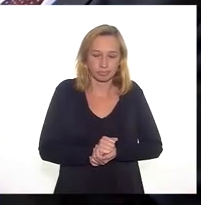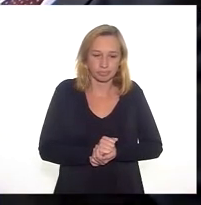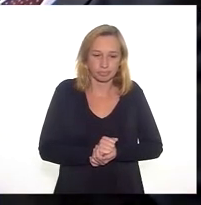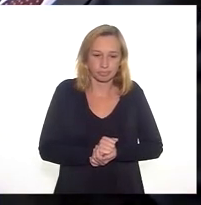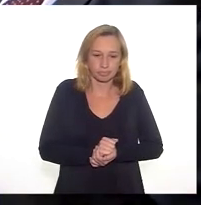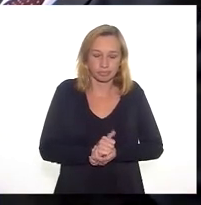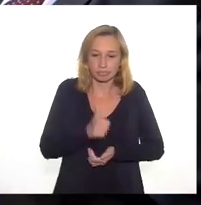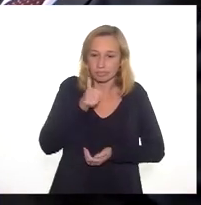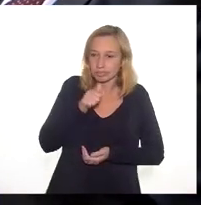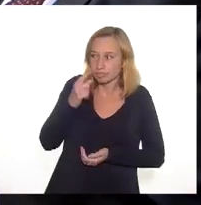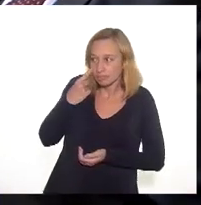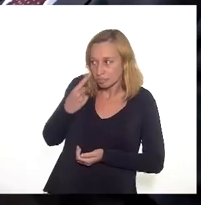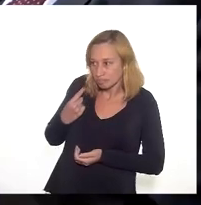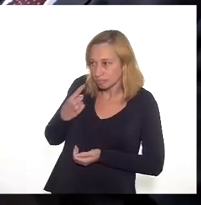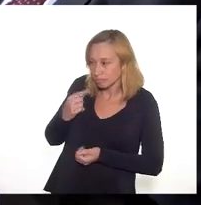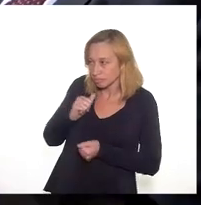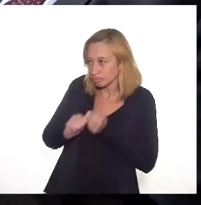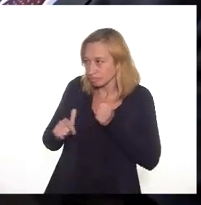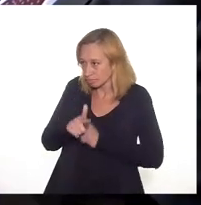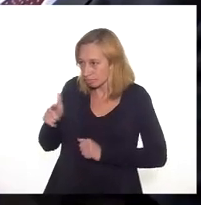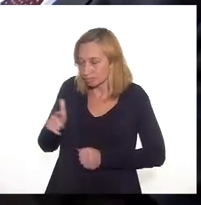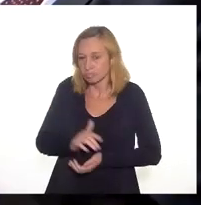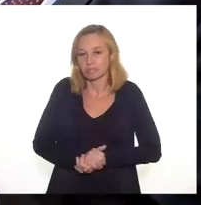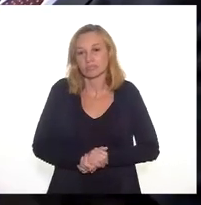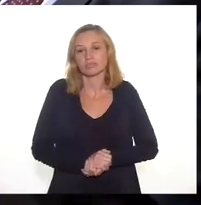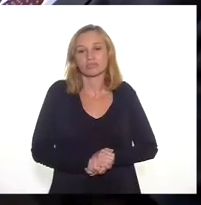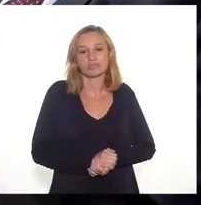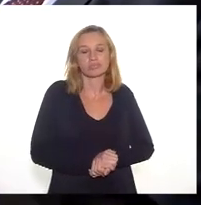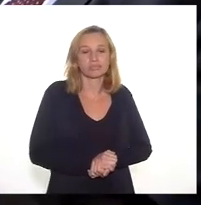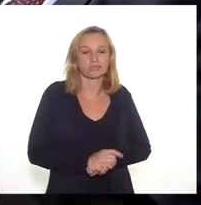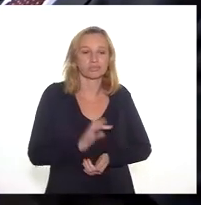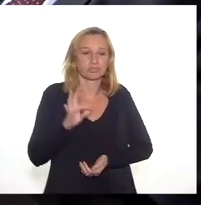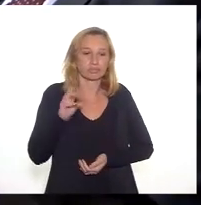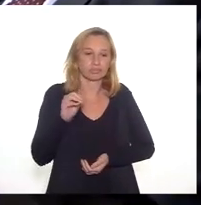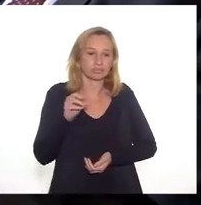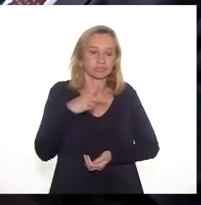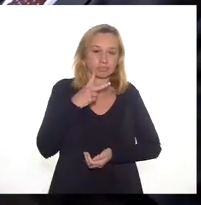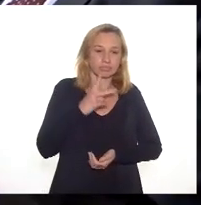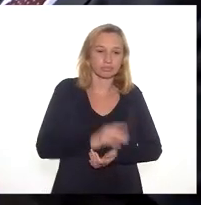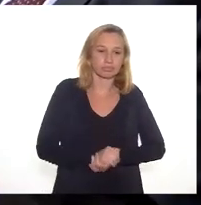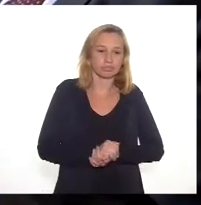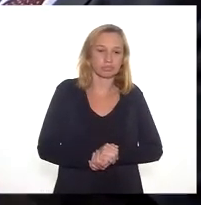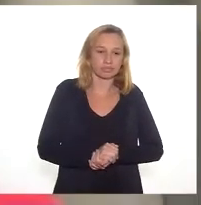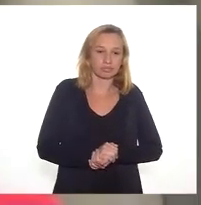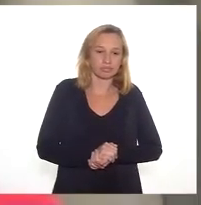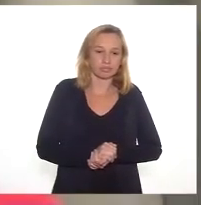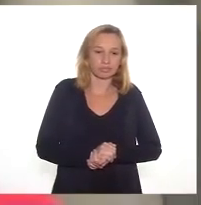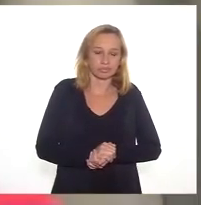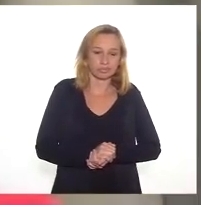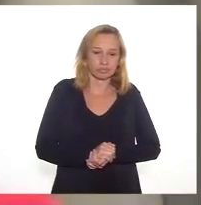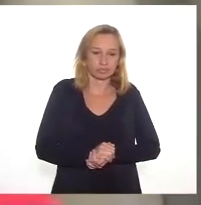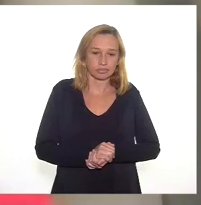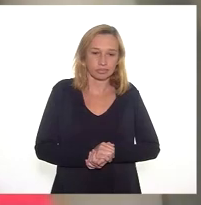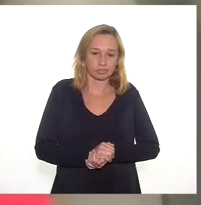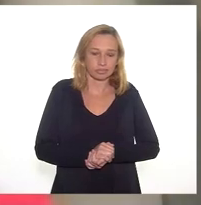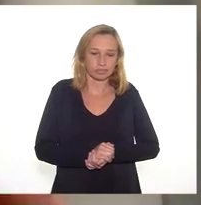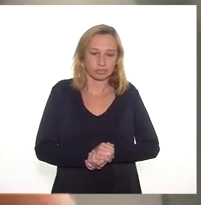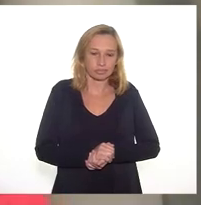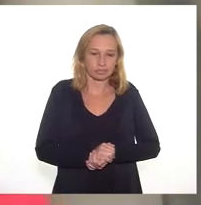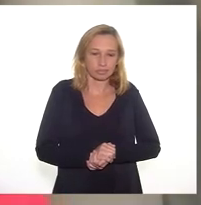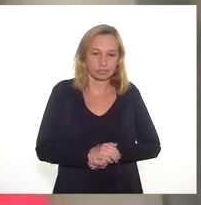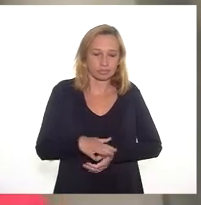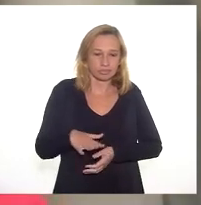de vocês. Ótimo, o Bebeto vai falar. Lucinha, você tem que ver o seguinte: o campo é de terra ou é de